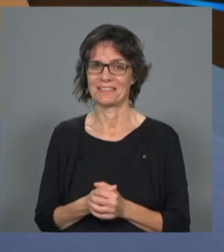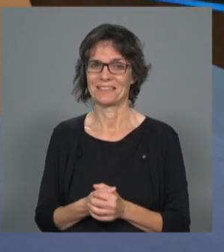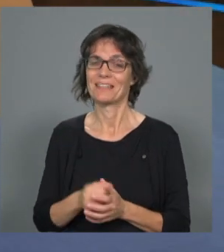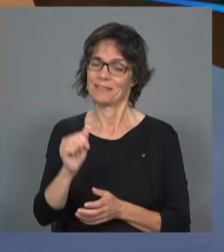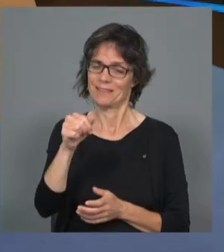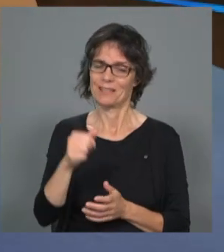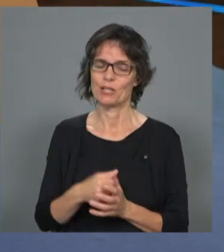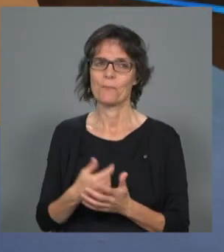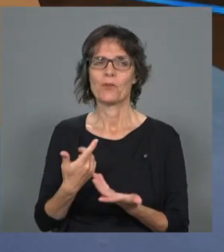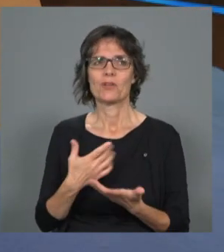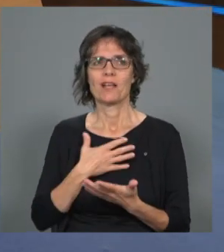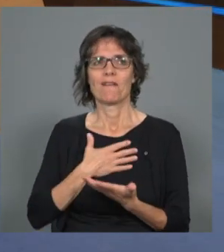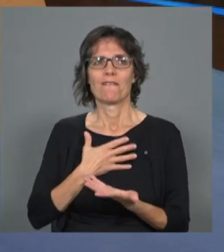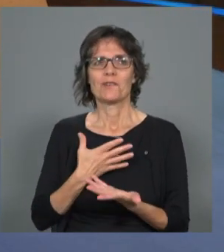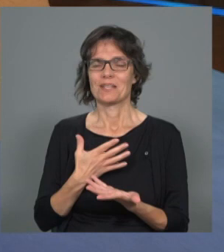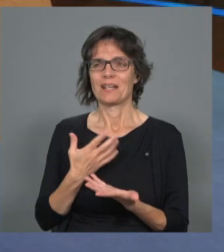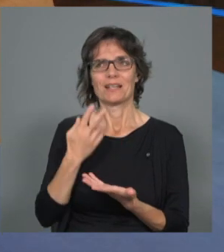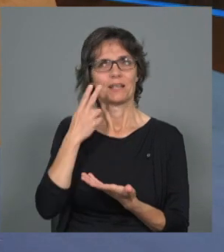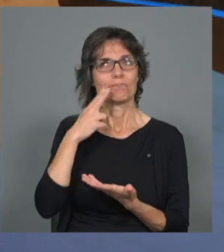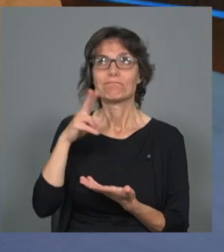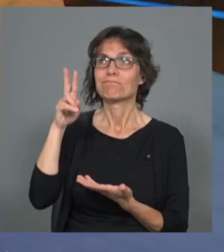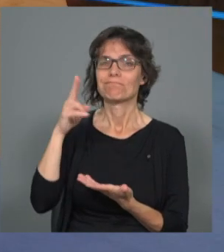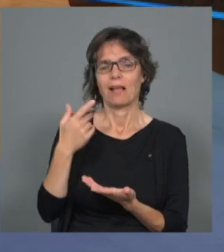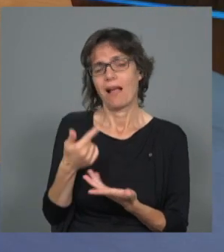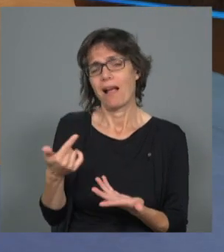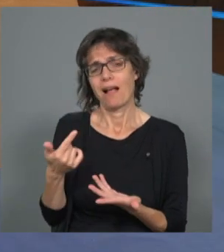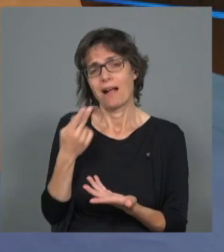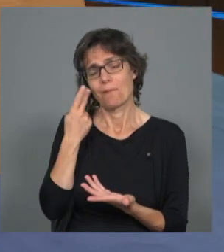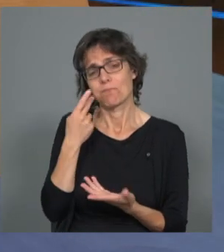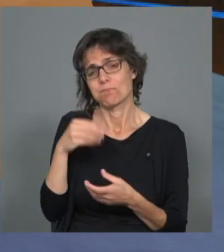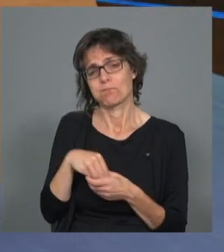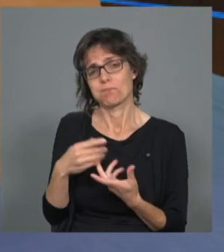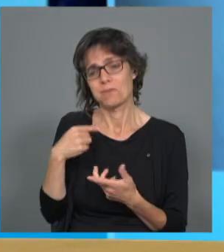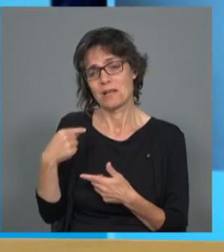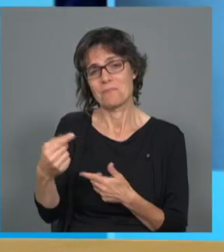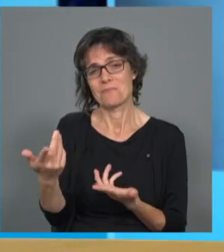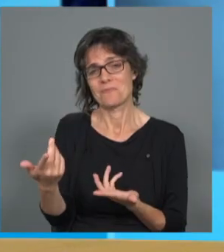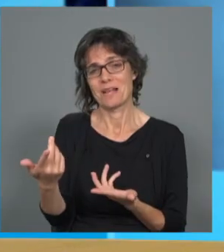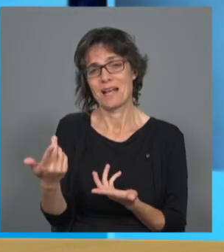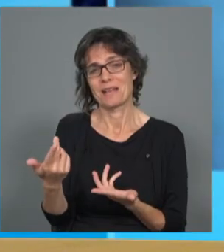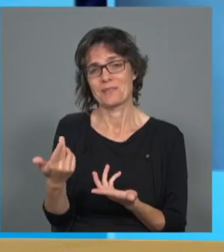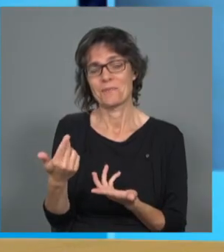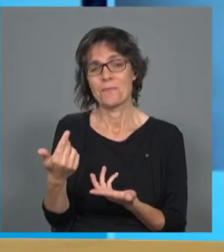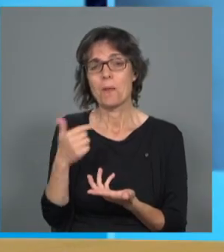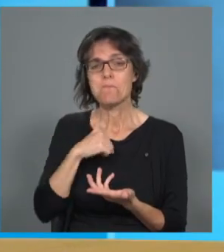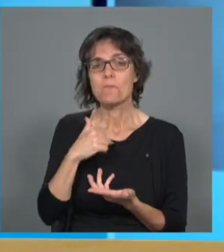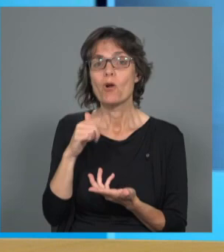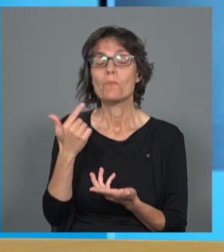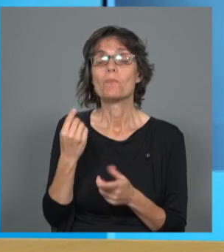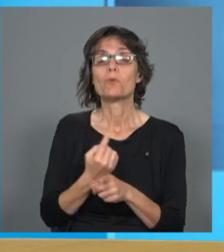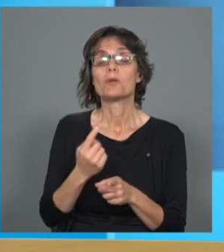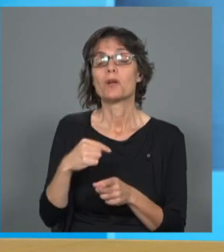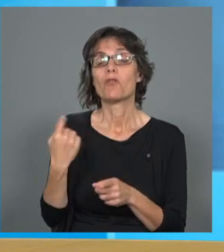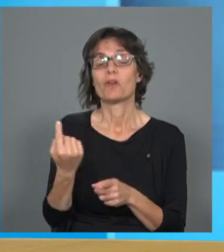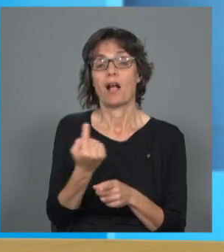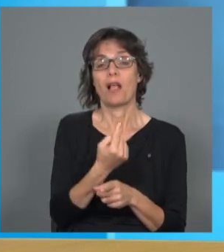de olhar para cima, não é? Do olhar para o alto. Eu acho que também é algo que faz parte da nossa própria existência e é de todos, não é? Todos somos chamados a mais e